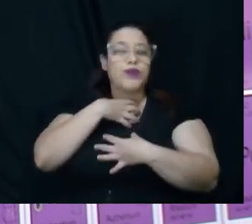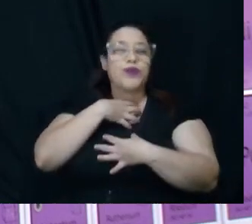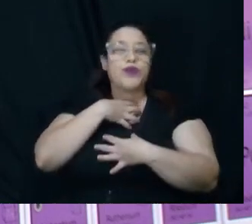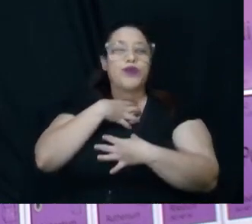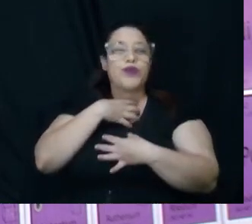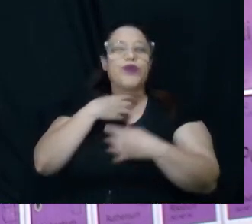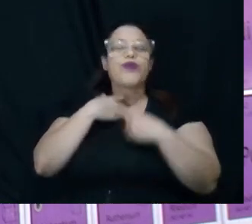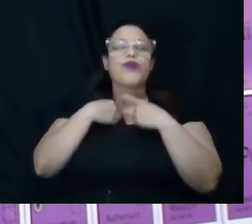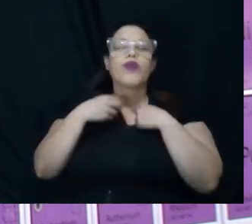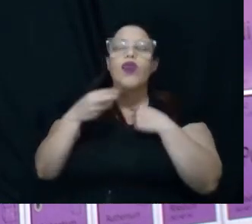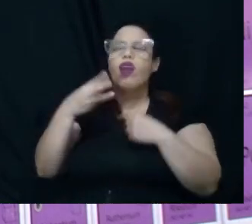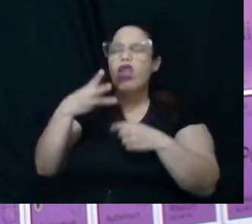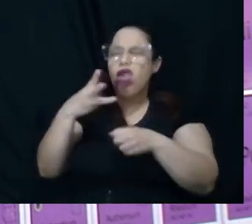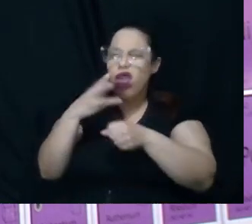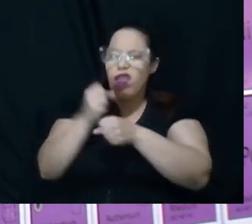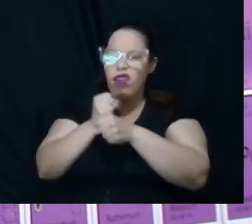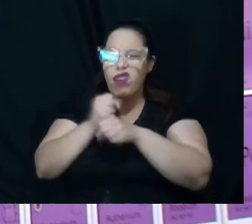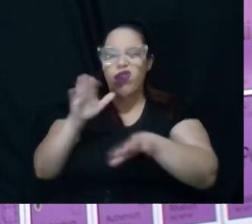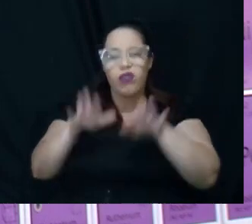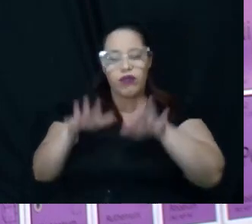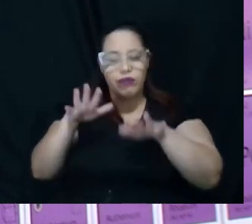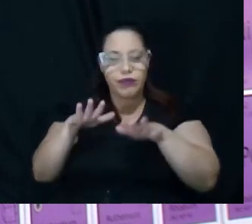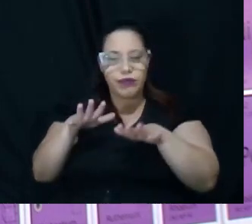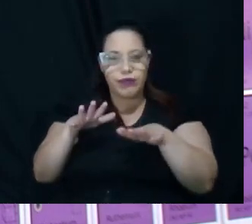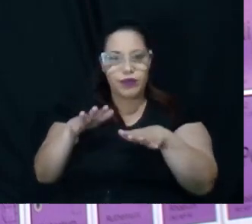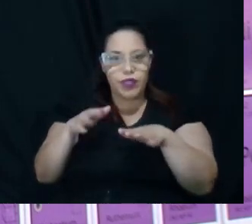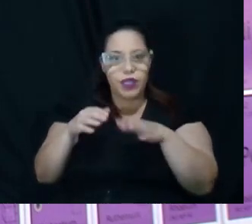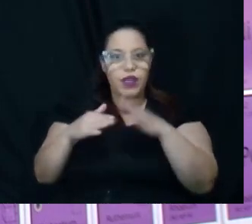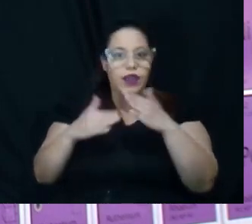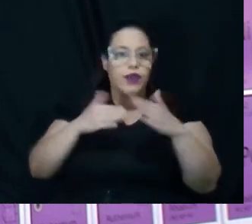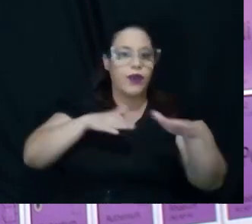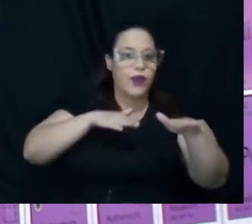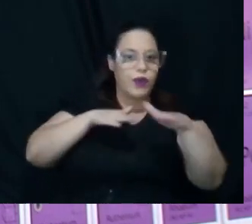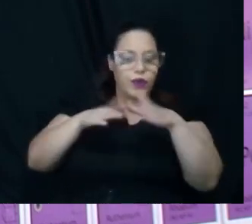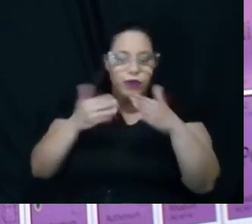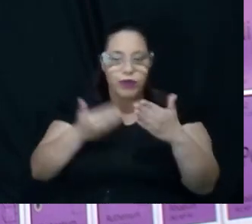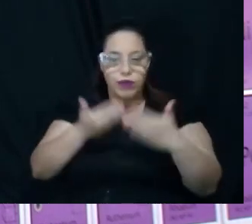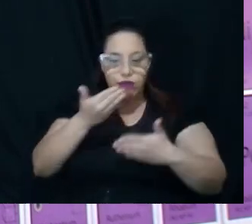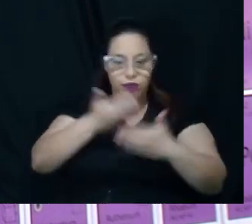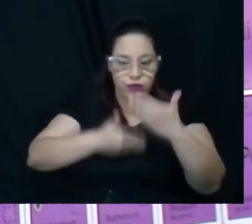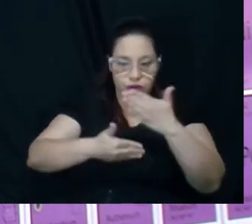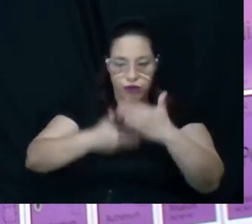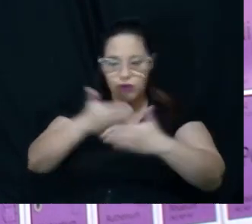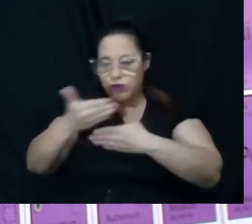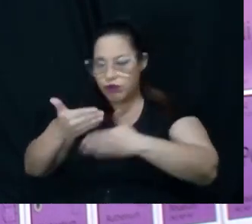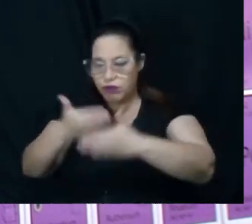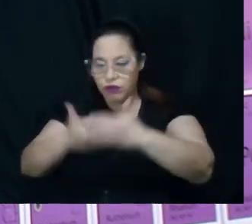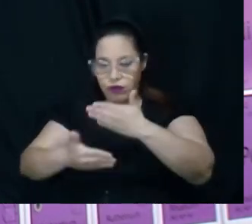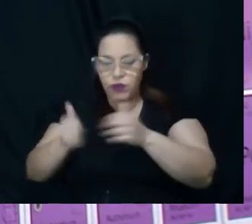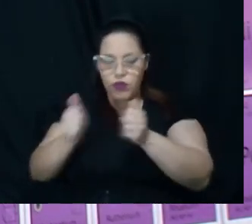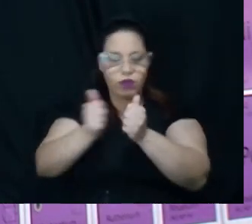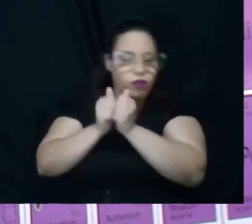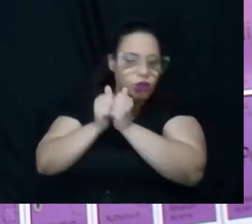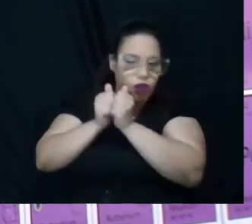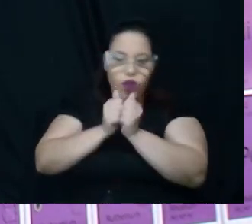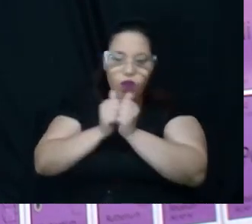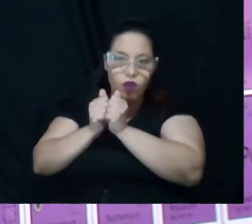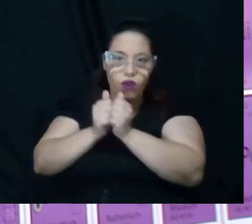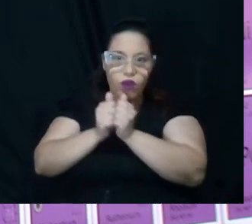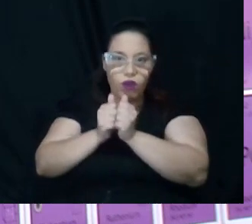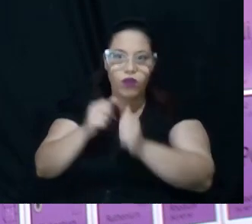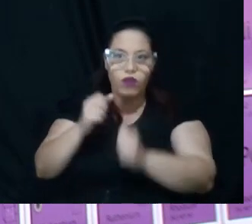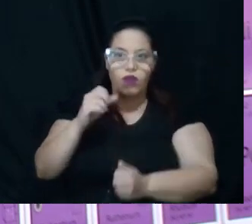aí há quase 3 anos que é a maior interação integração junto aos pesquisadores do